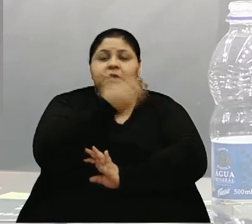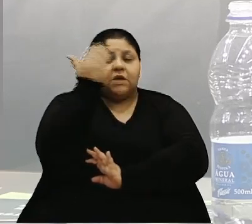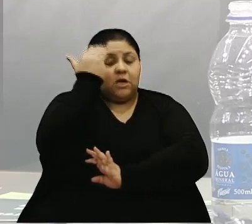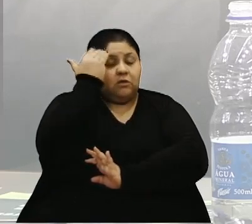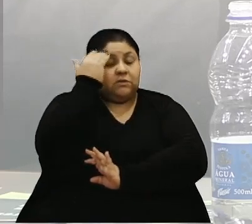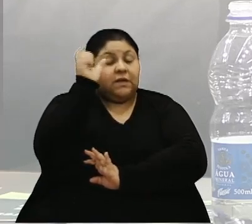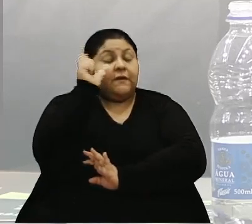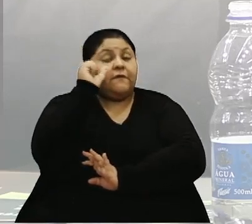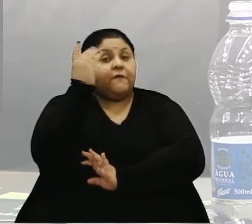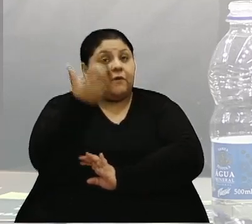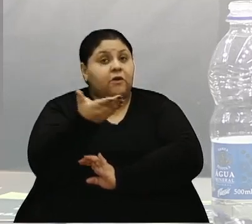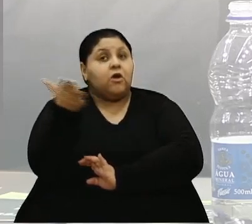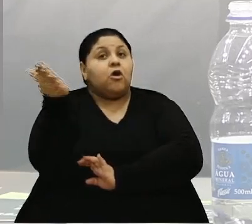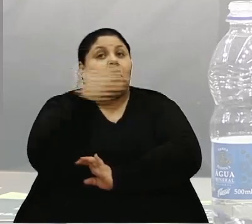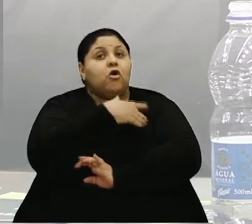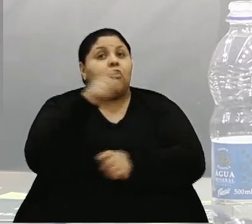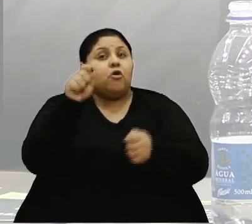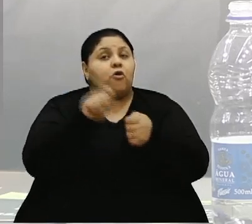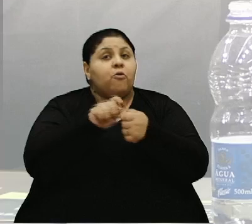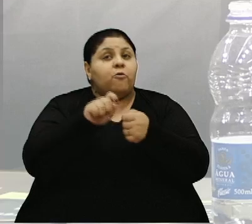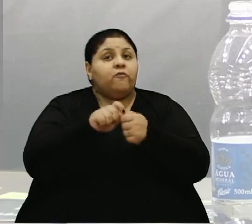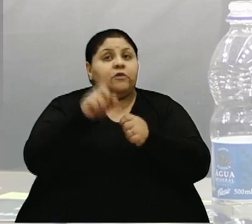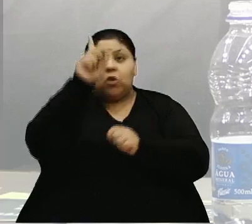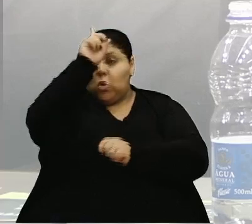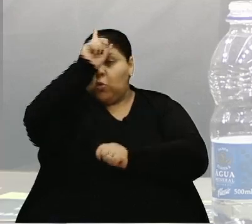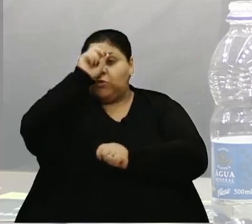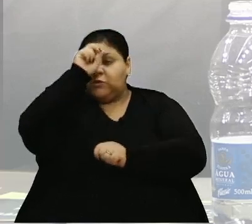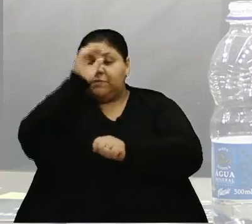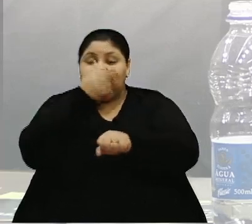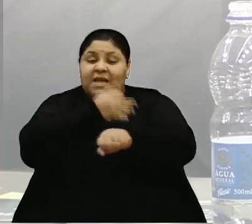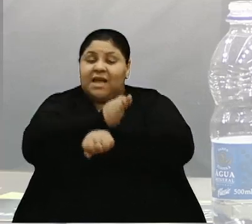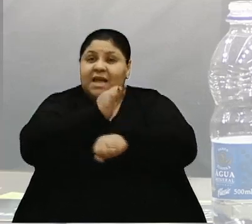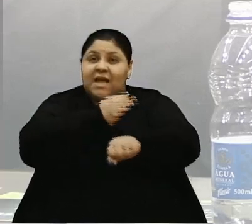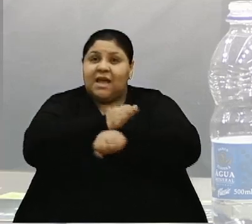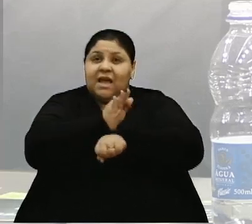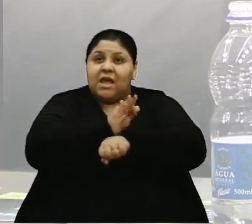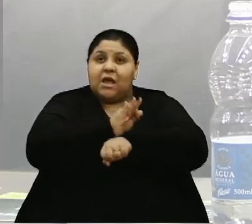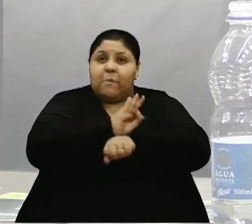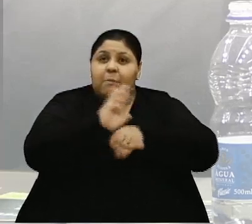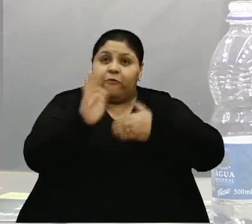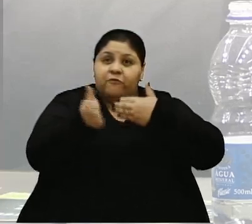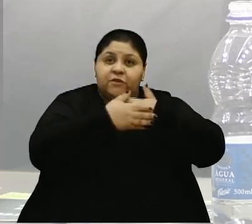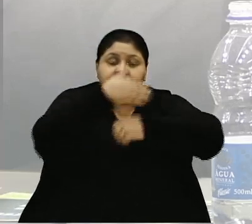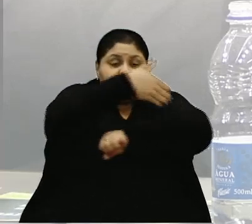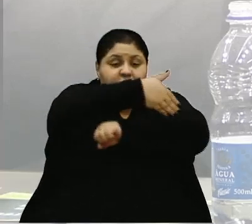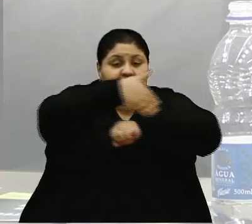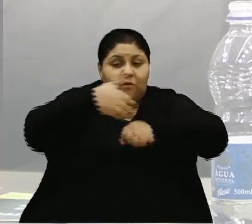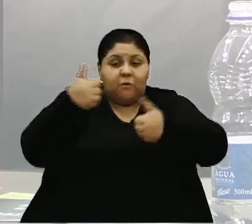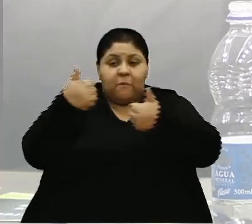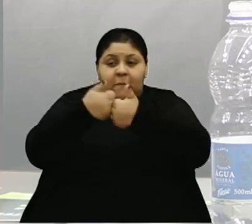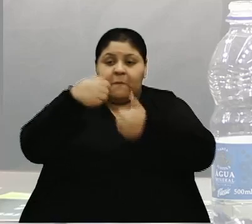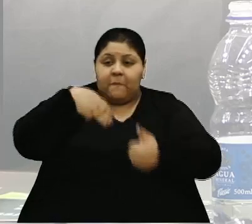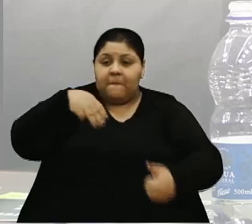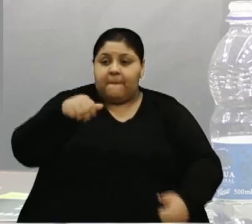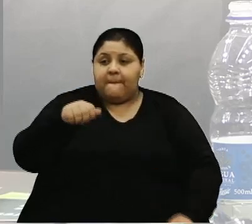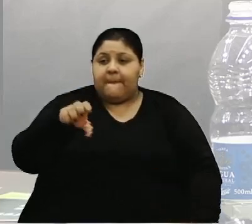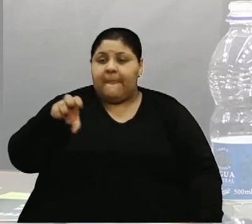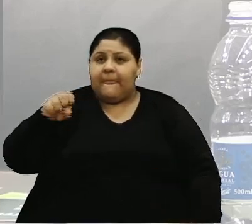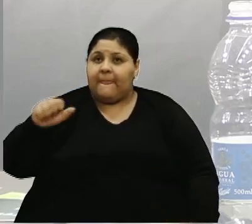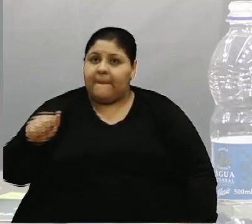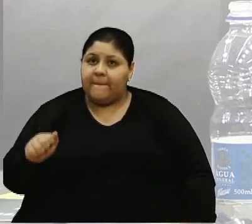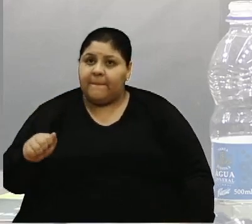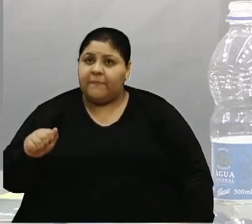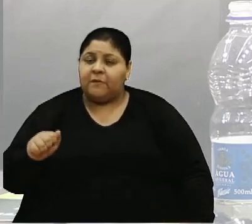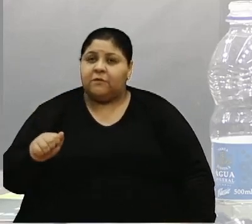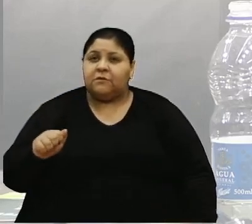assistindo, vamos fazer um hospital de campanha. Vamos trancar uma avenida aqui da nossa cidade, aqui na Maesa. Vamos trancar Passo de Castro e